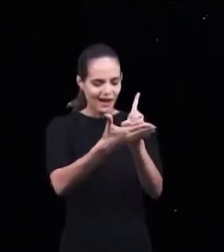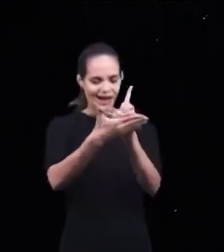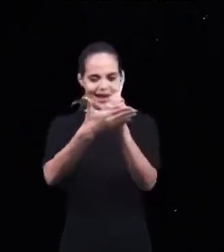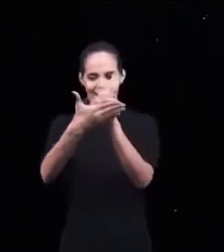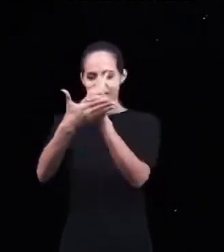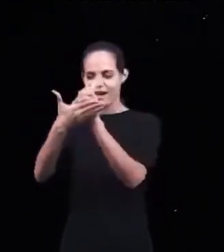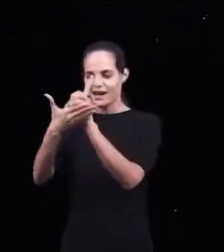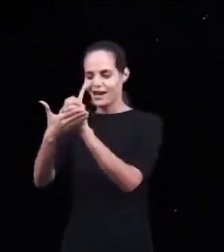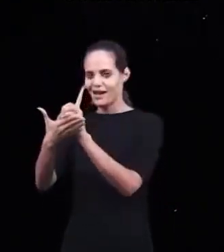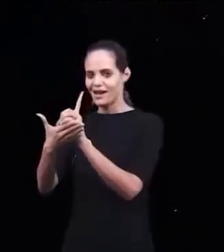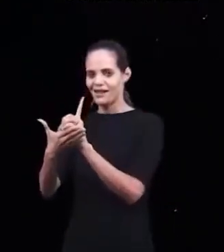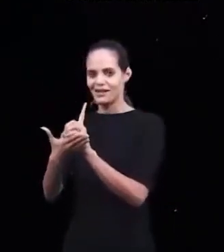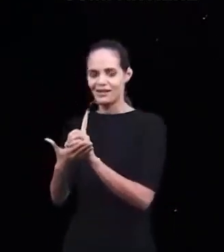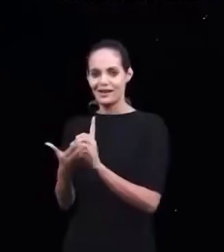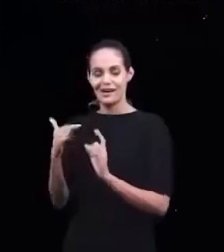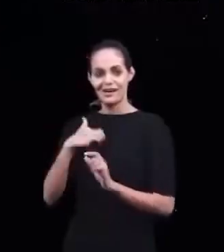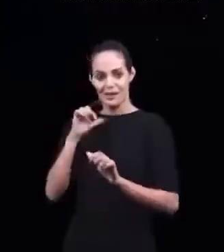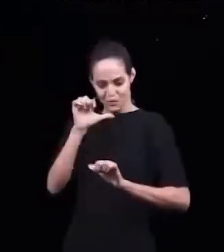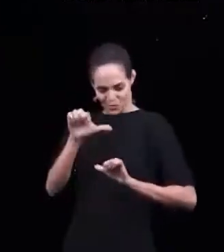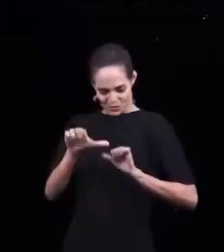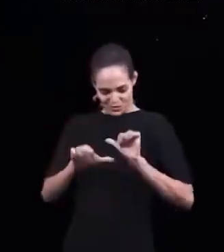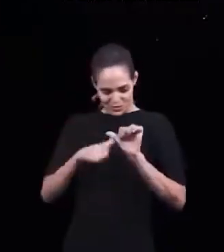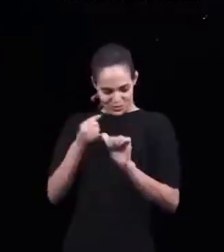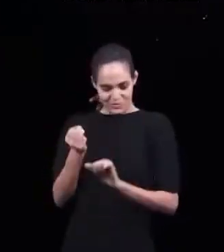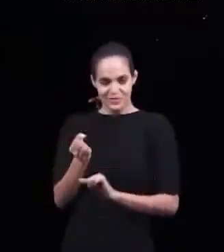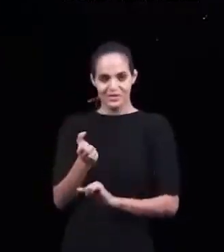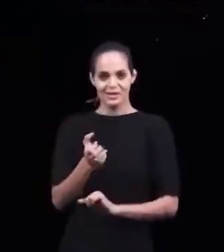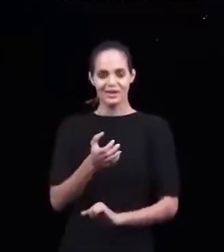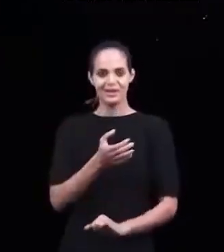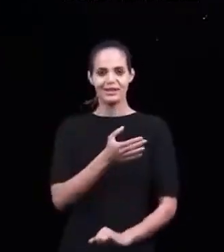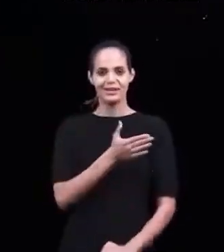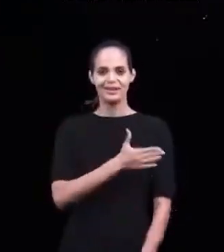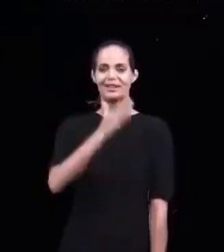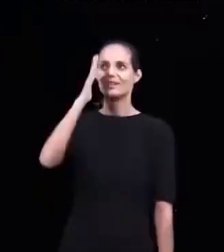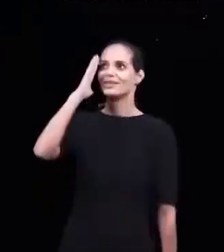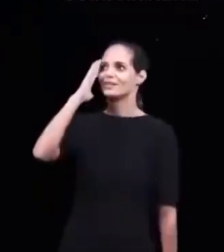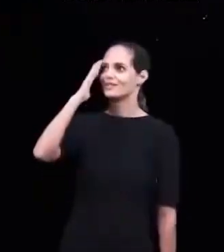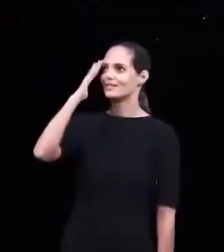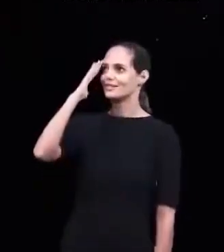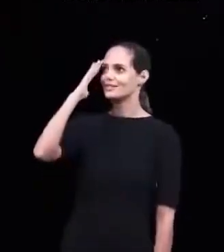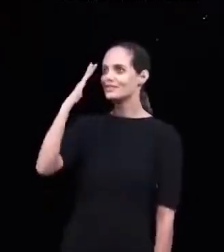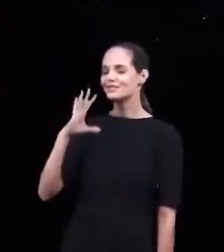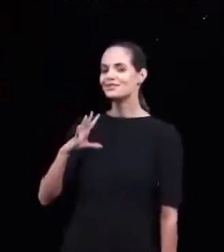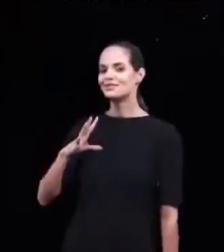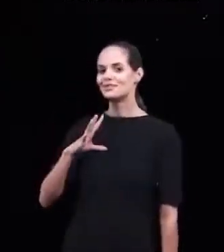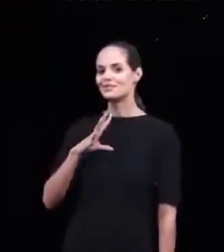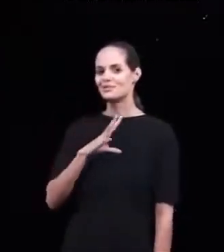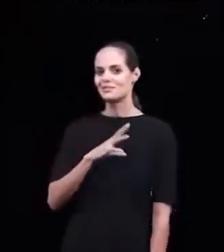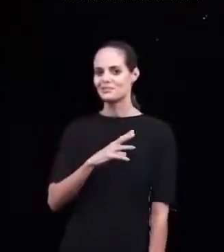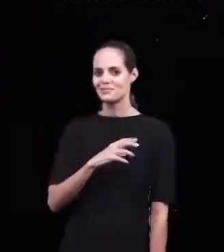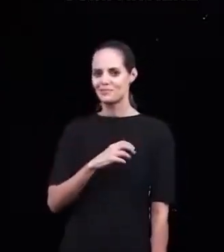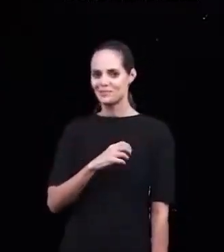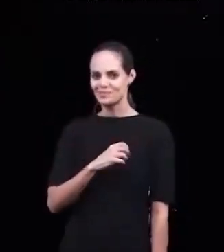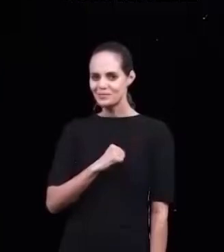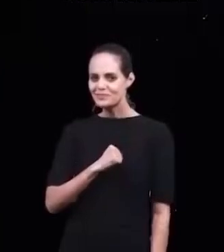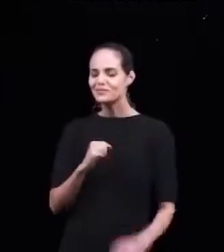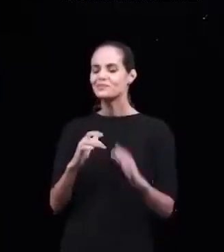Jesus. Nasci de novo para entender o amor